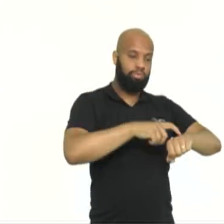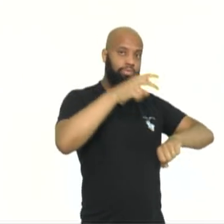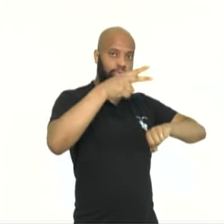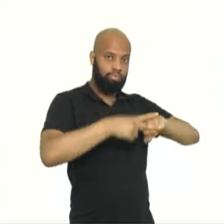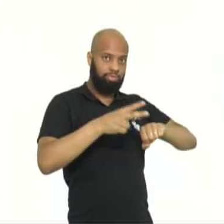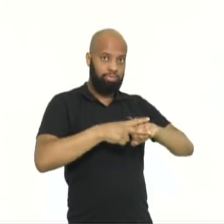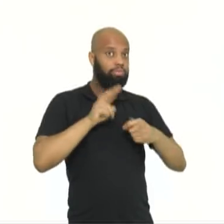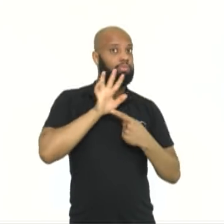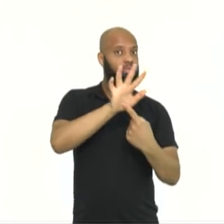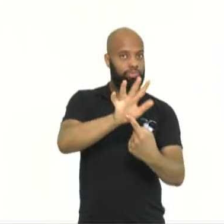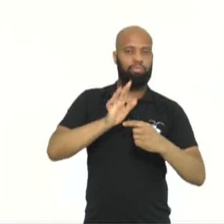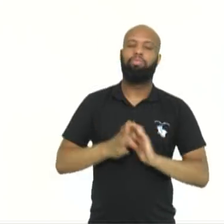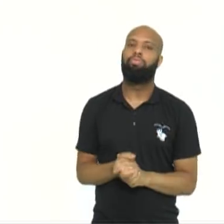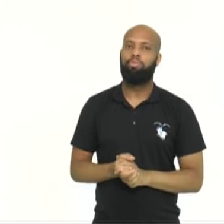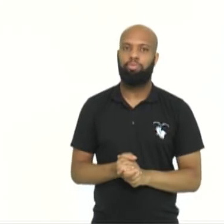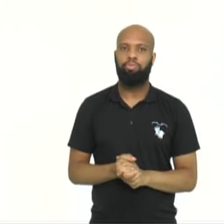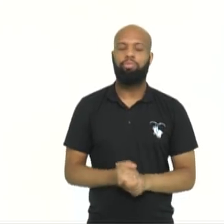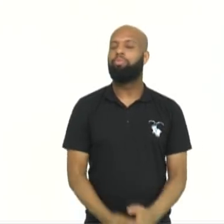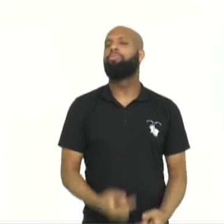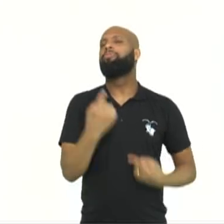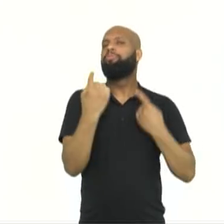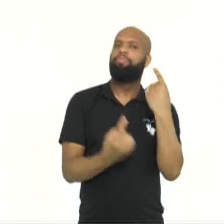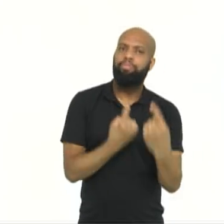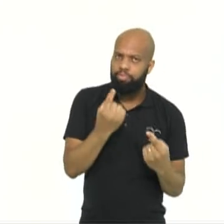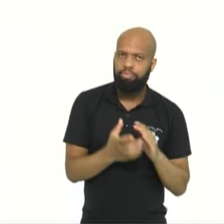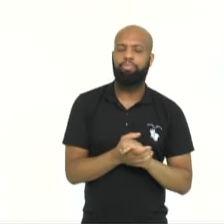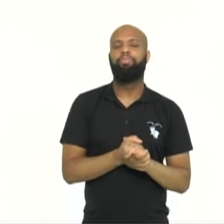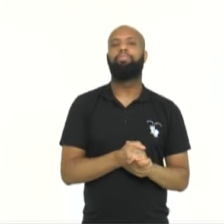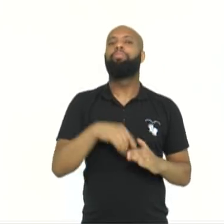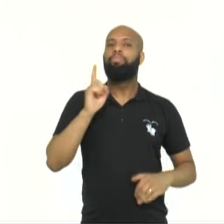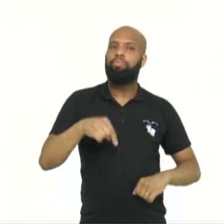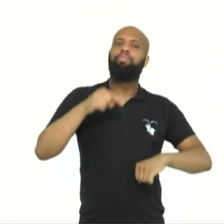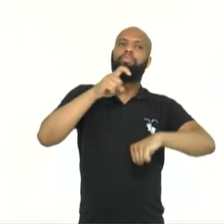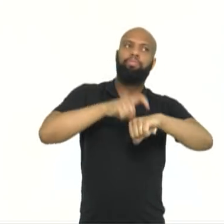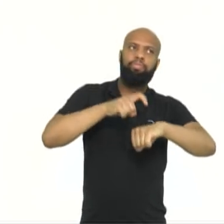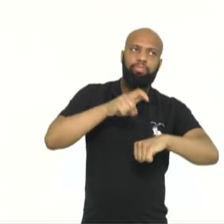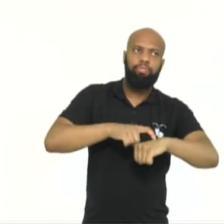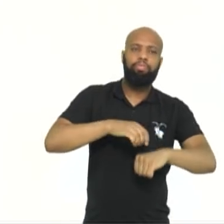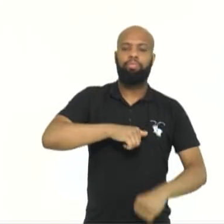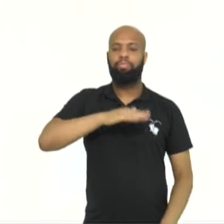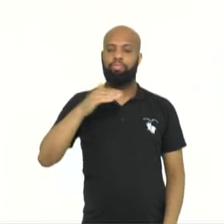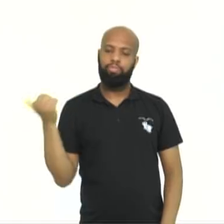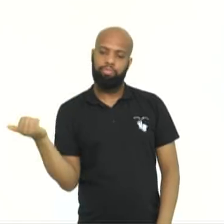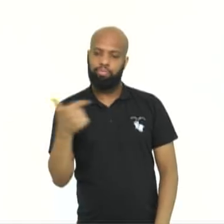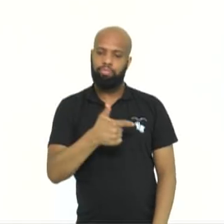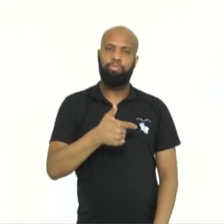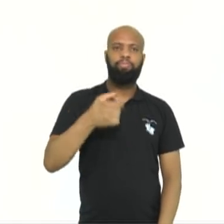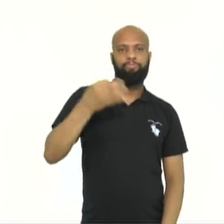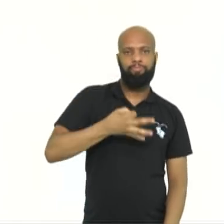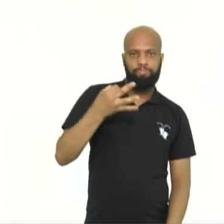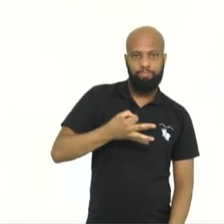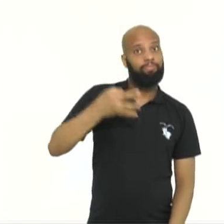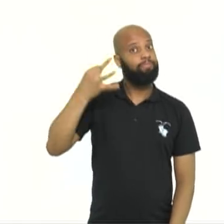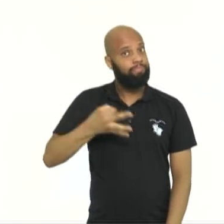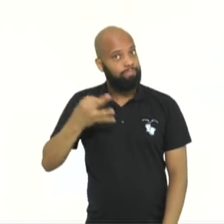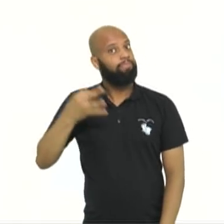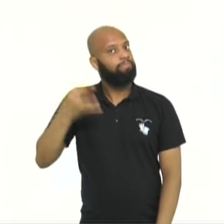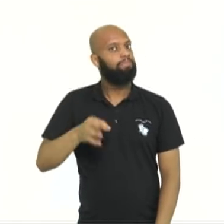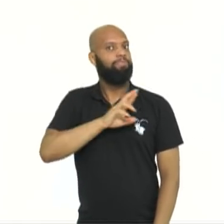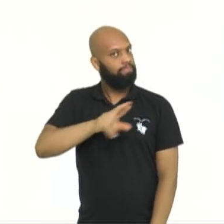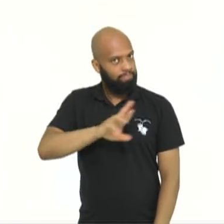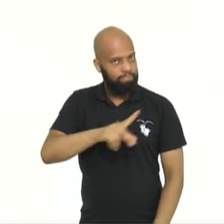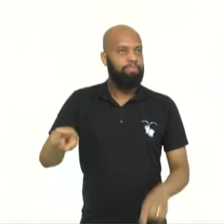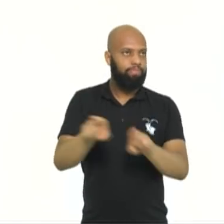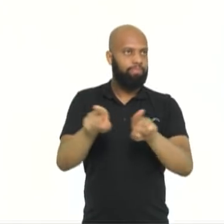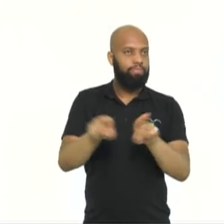no indicativo, né, aqueles tempos ali, né, mais que perfeito, perfeito e imperfeito,